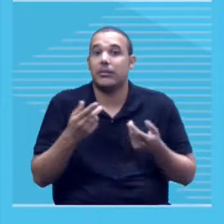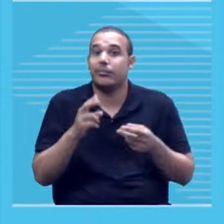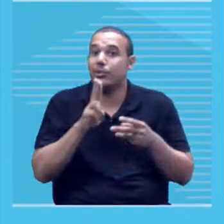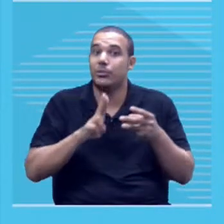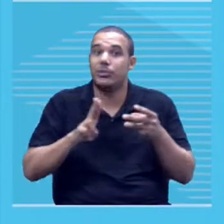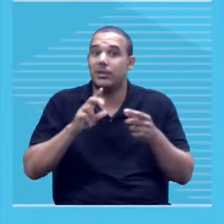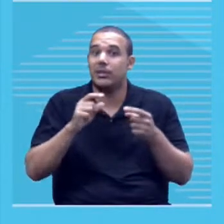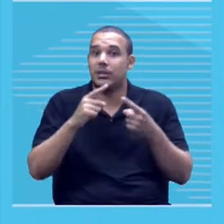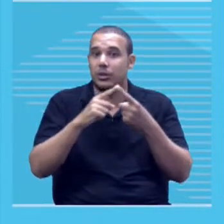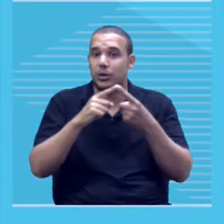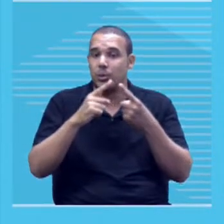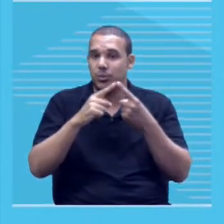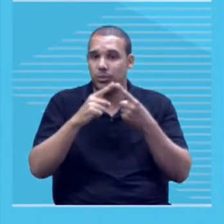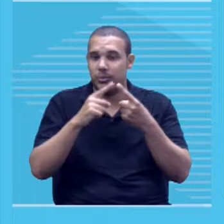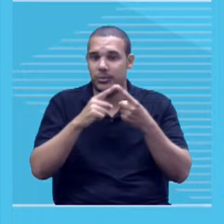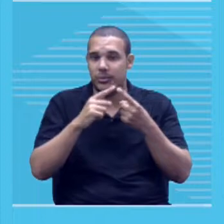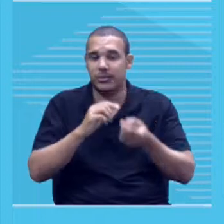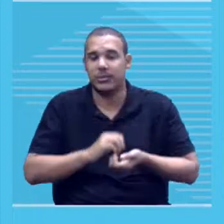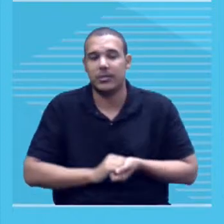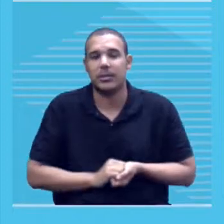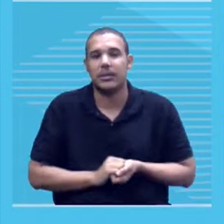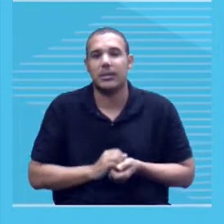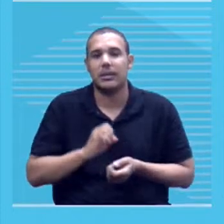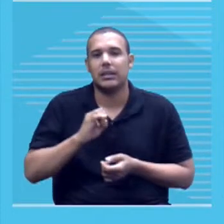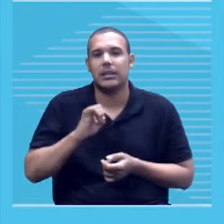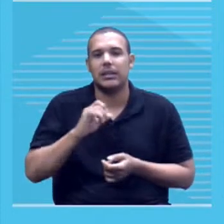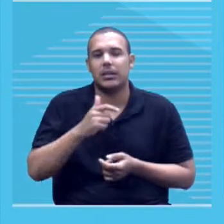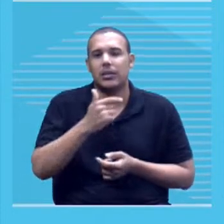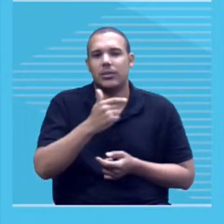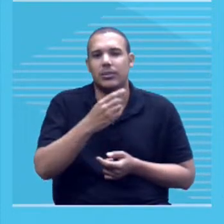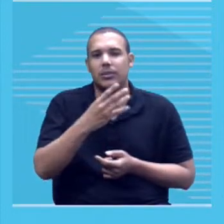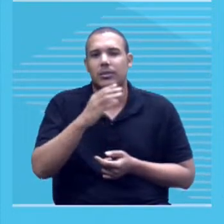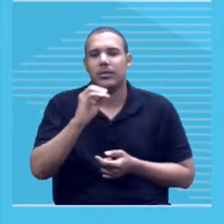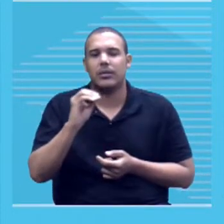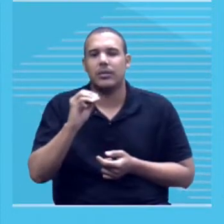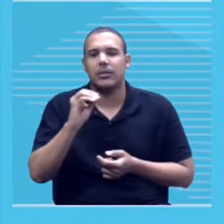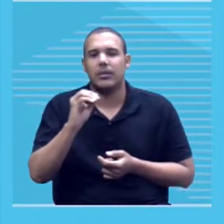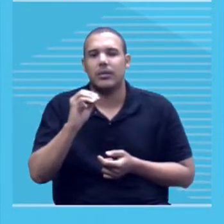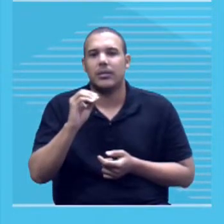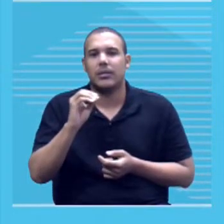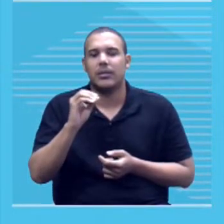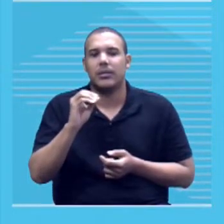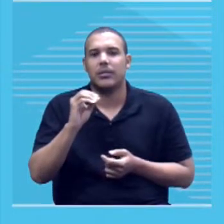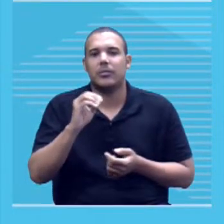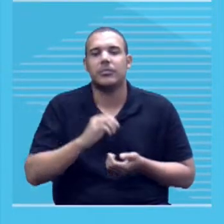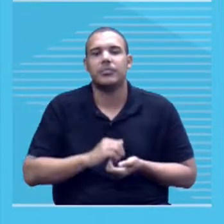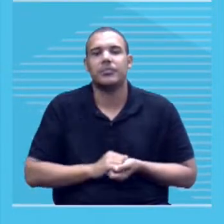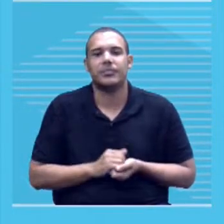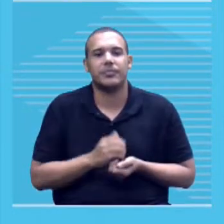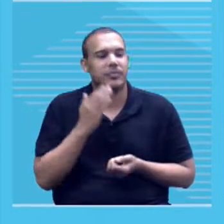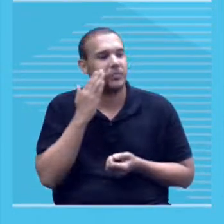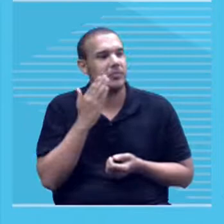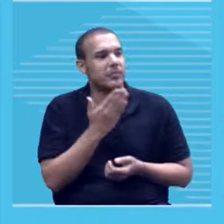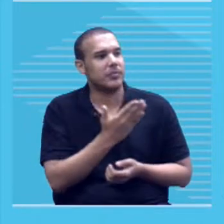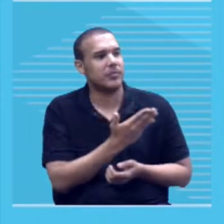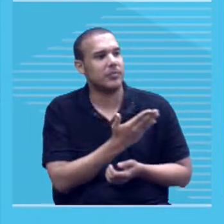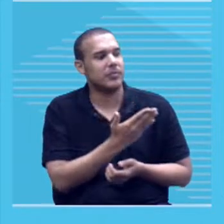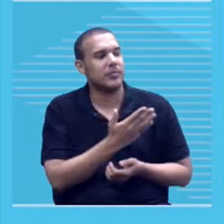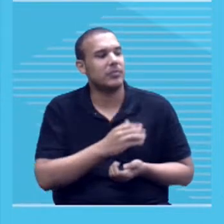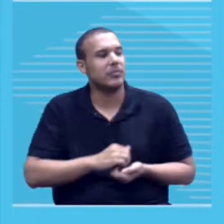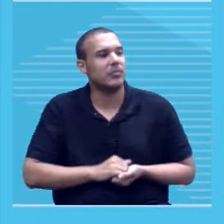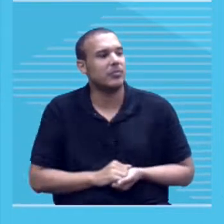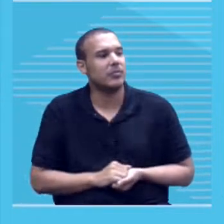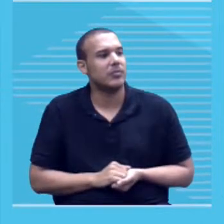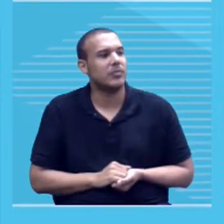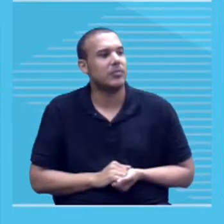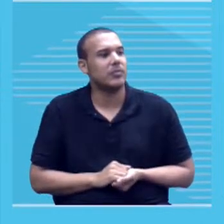uma. Se eu usar o 2.400, que é a primavera, eu consigo comprar o verão e a primavera, mas não consigo comprar o inverno.